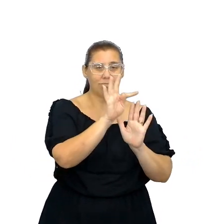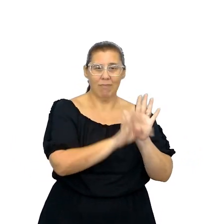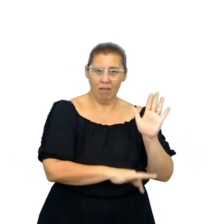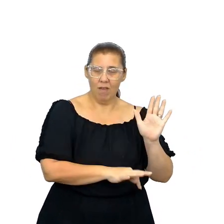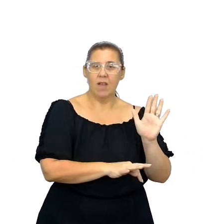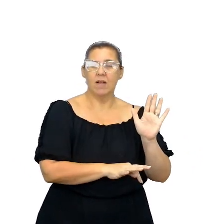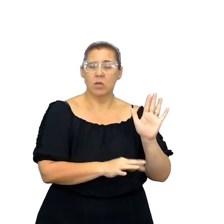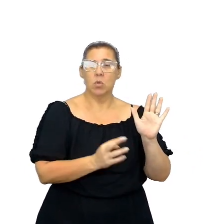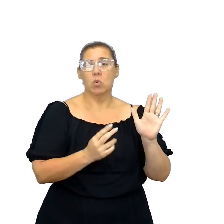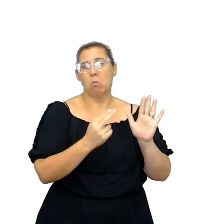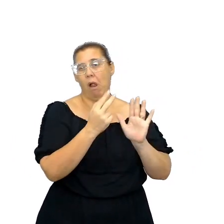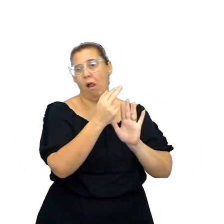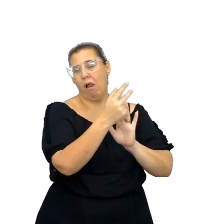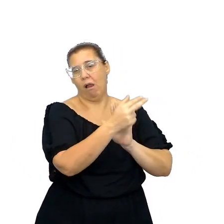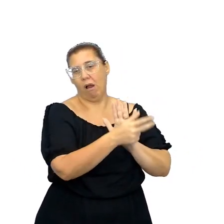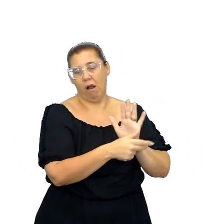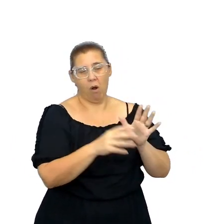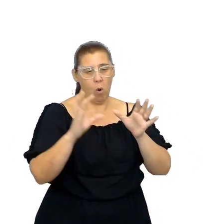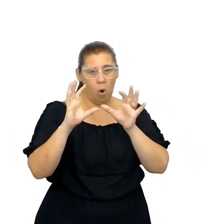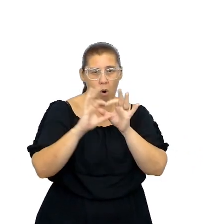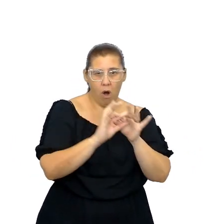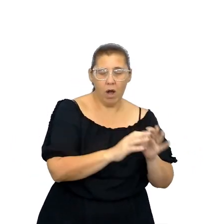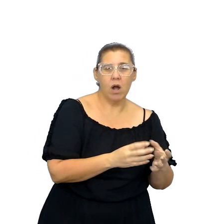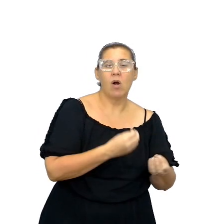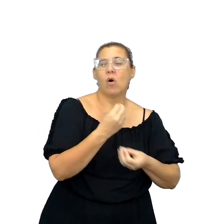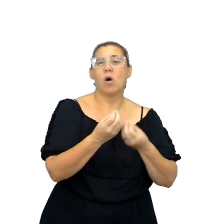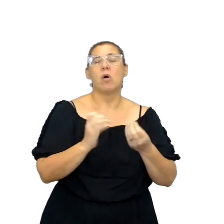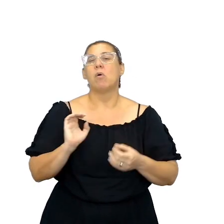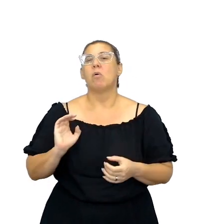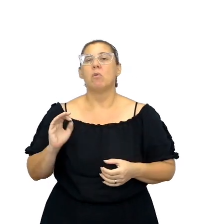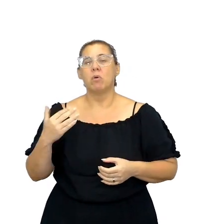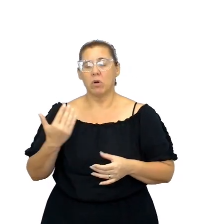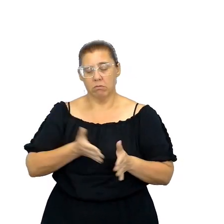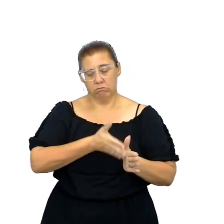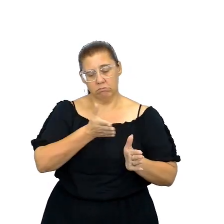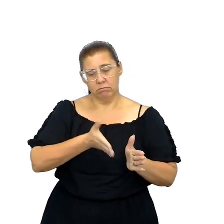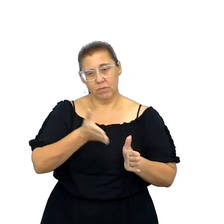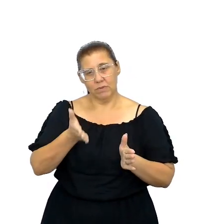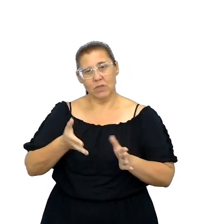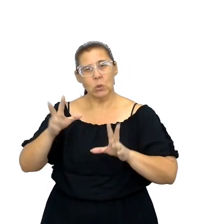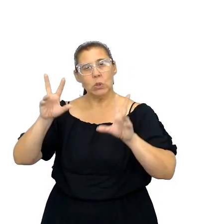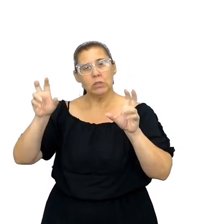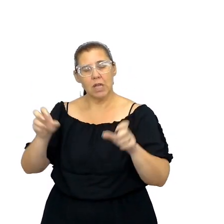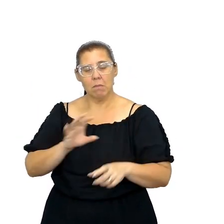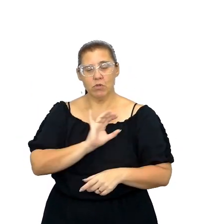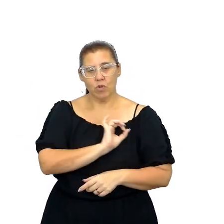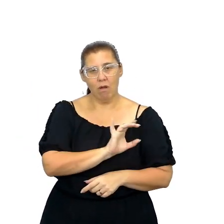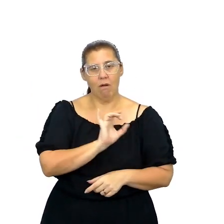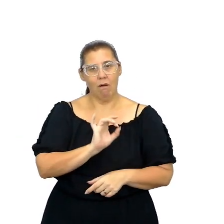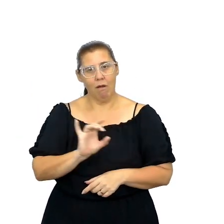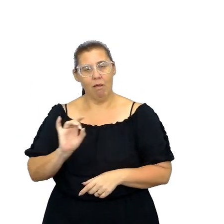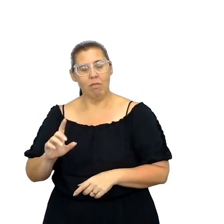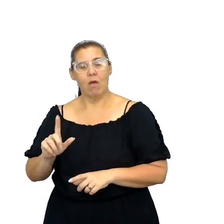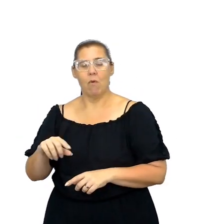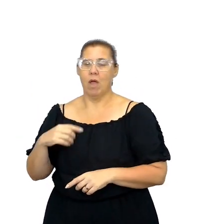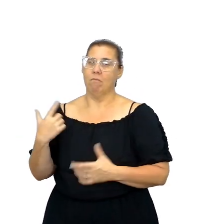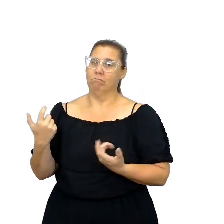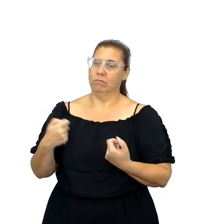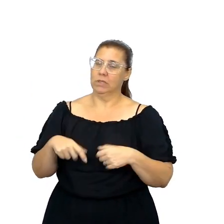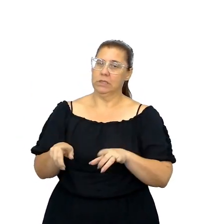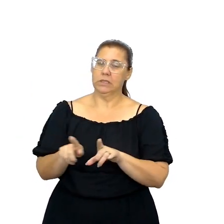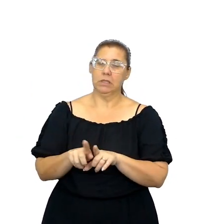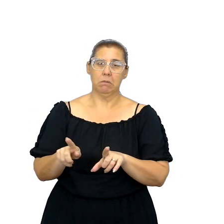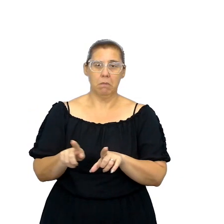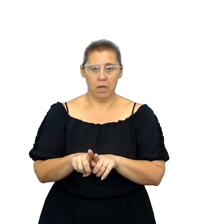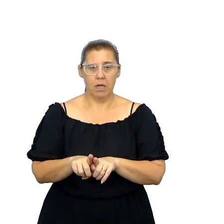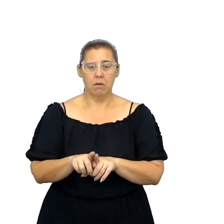elementos coesivos para compreender de que modo ocorre a progressão temática de cada um deles. É necessário também,